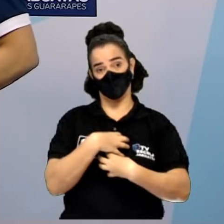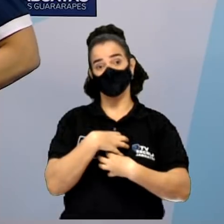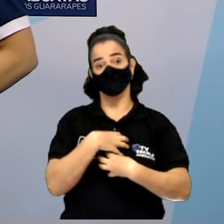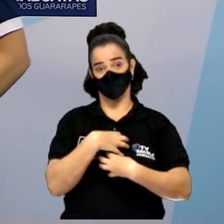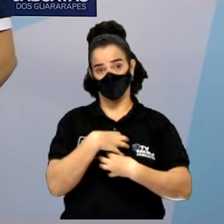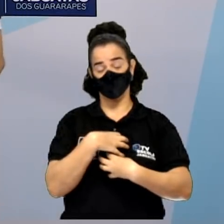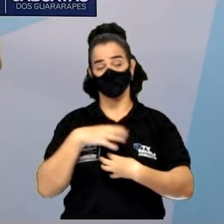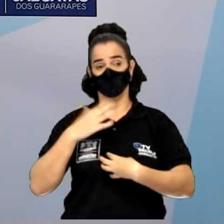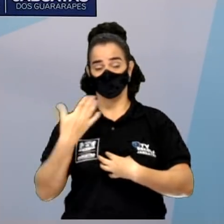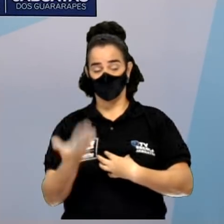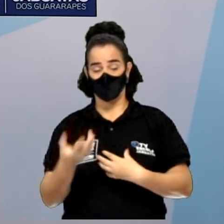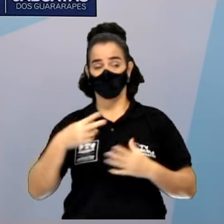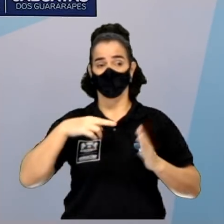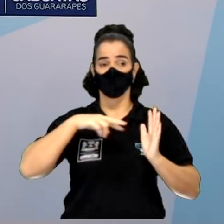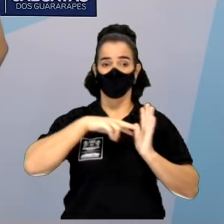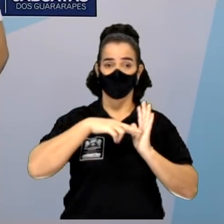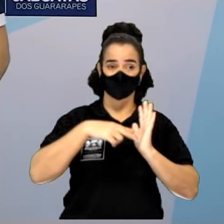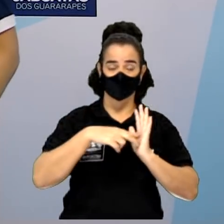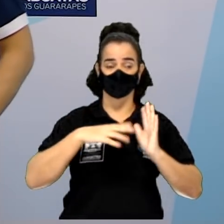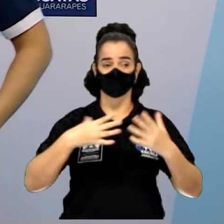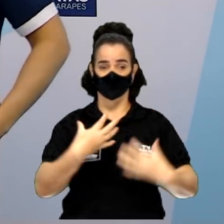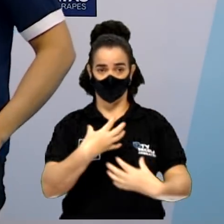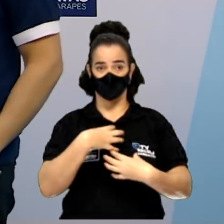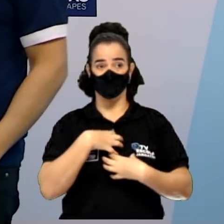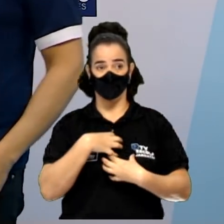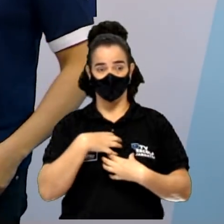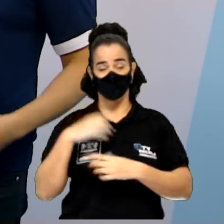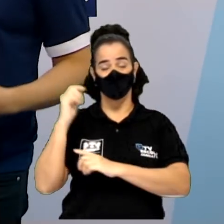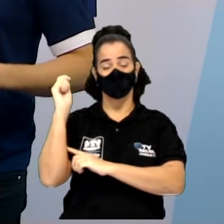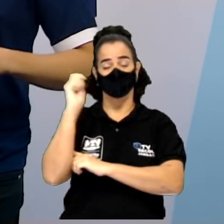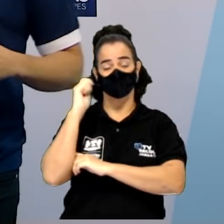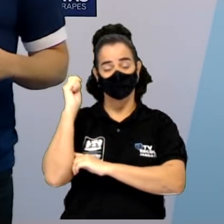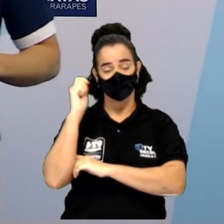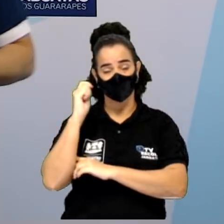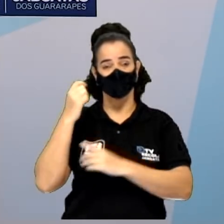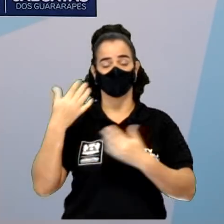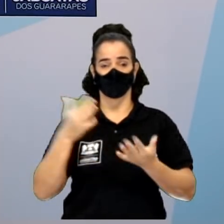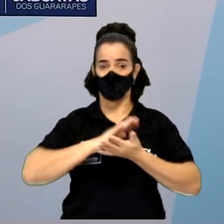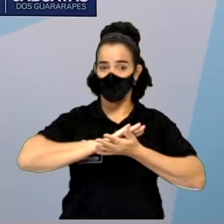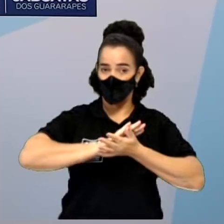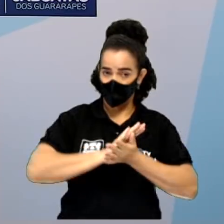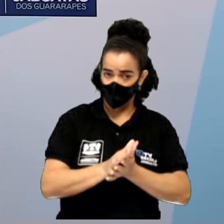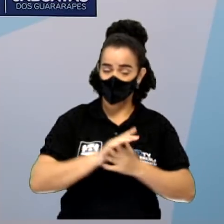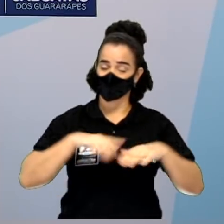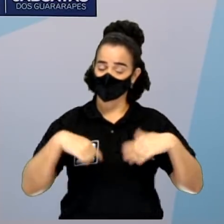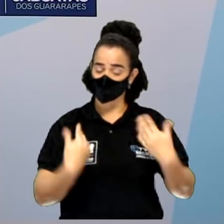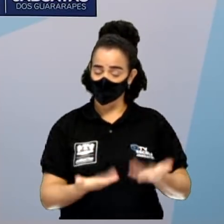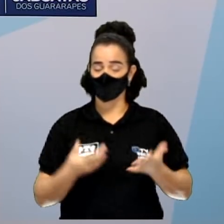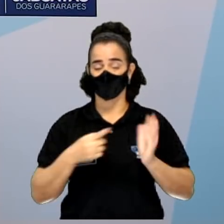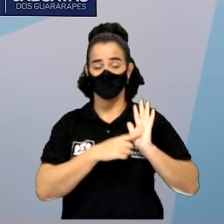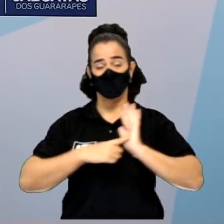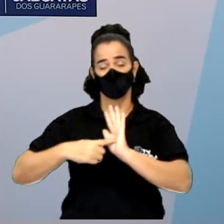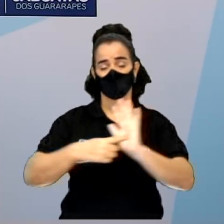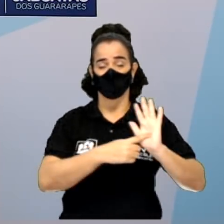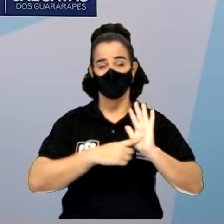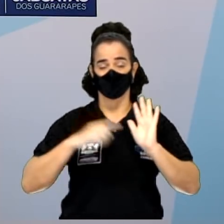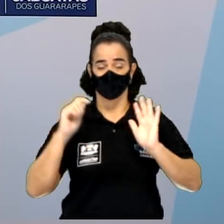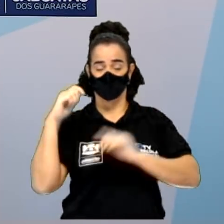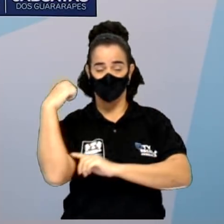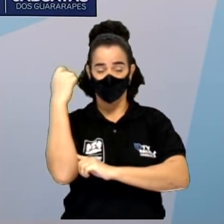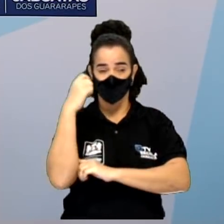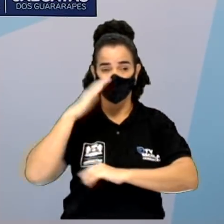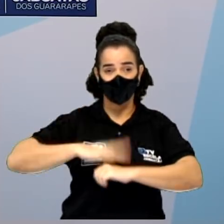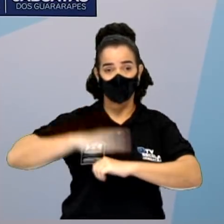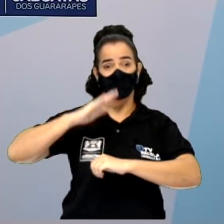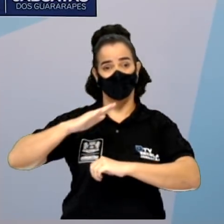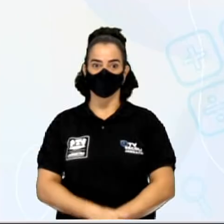aqui, no caso, acentua-se o quê? A gravidade do preconceito. Então ela vem assim com a intenção de mostrar o quanto esse preconceito é grave, potencializa isso,